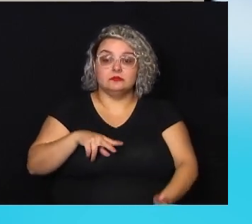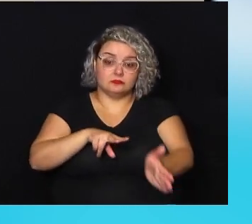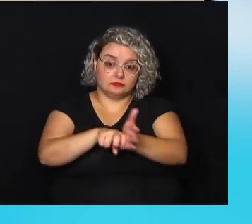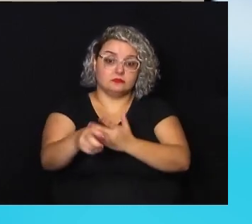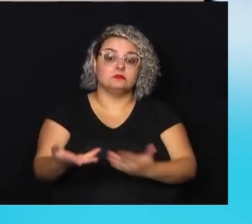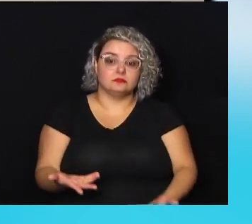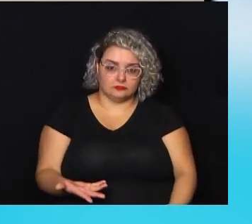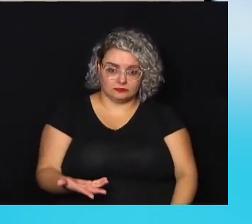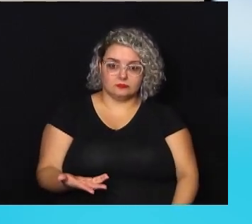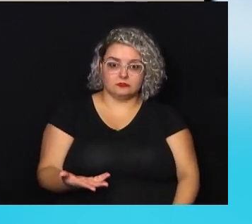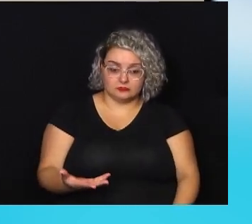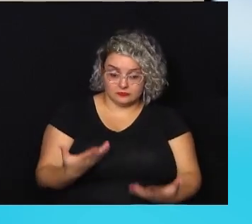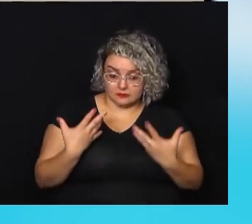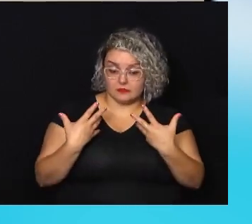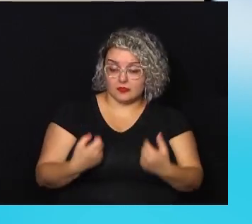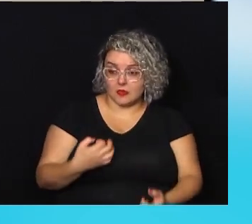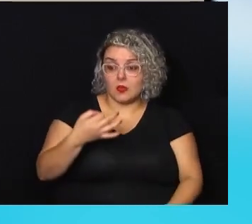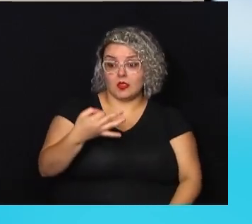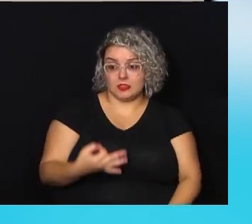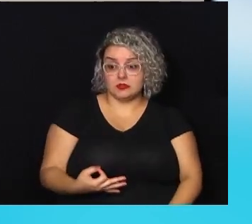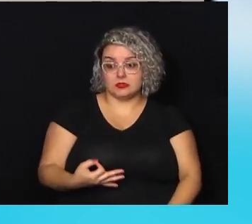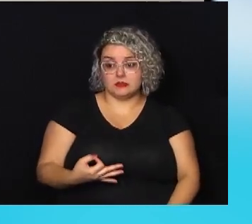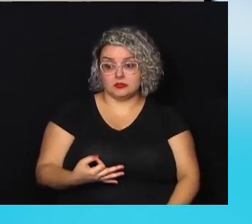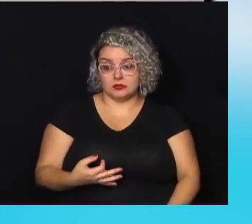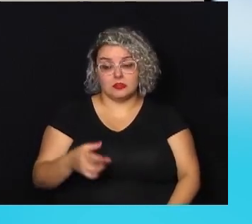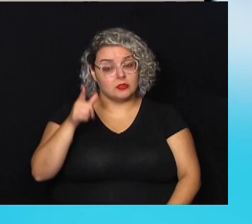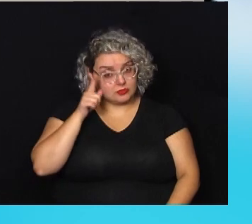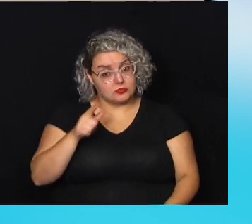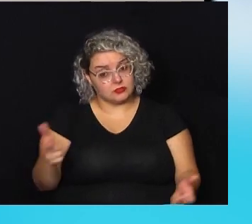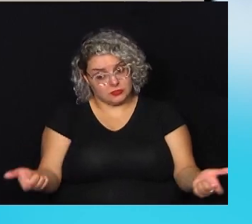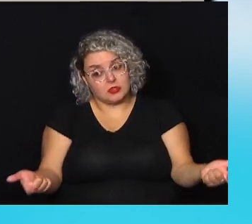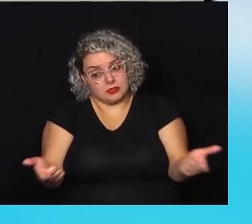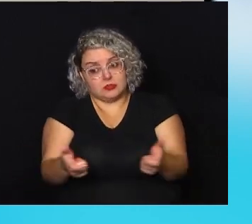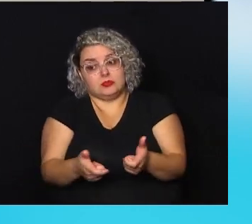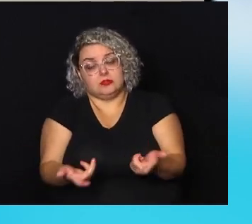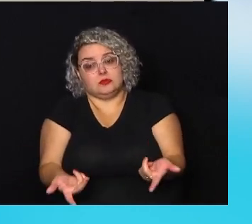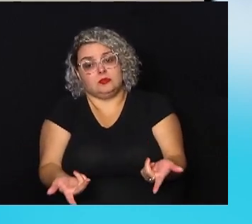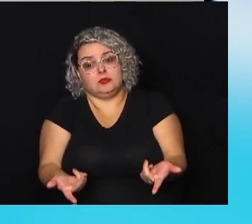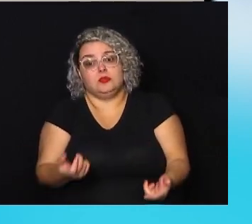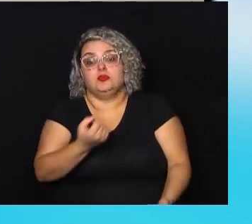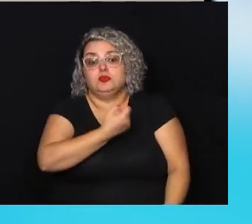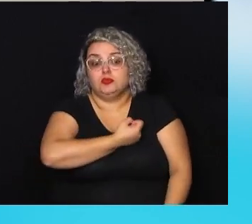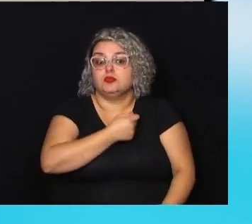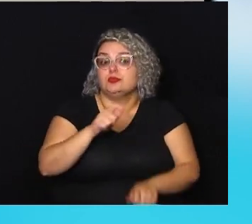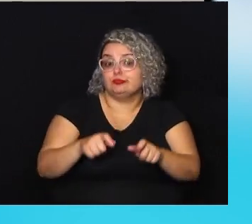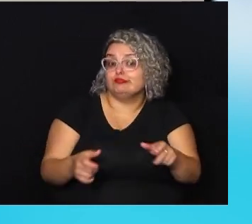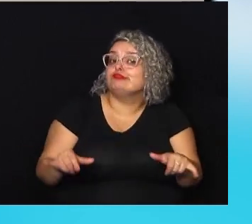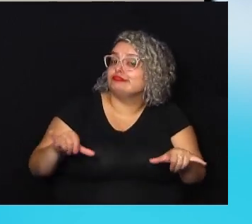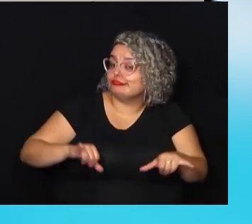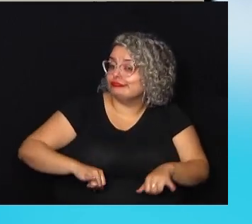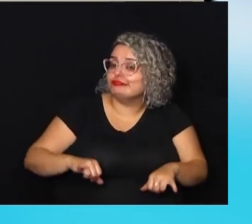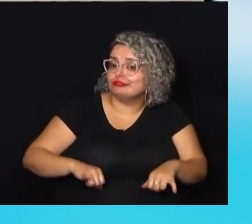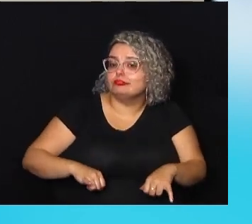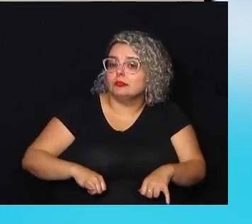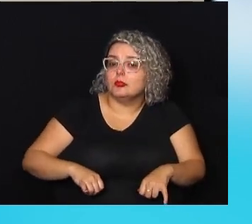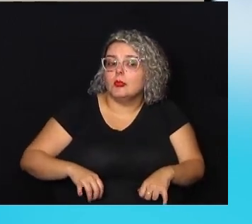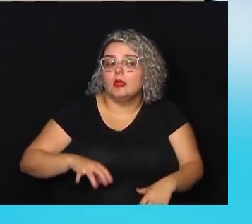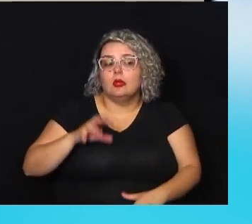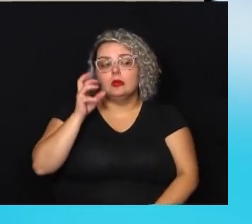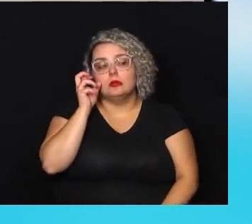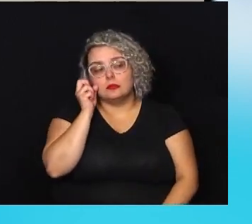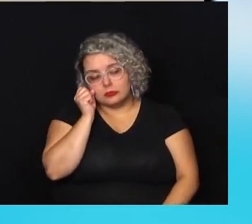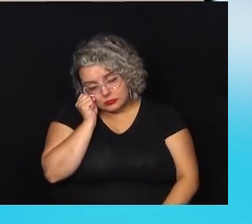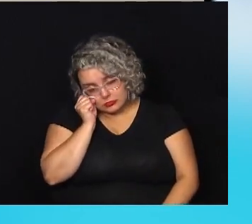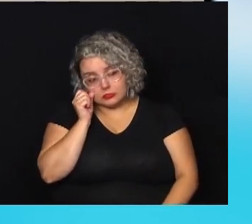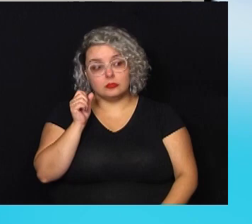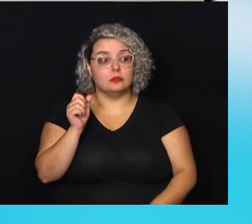para que quanto mais pessoas tenham esse diagnóstico, recebam esse diagnóstico corretamente, a gente consegue reduzir o número de pessoas